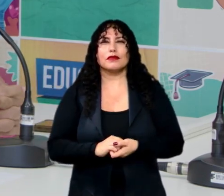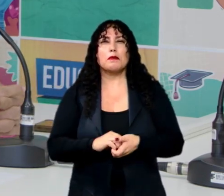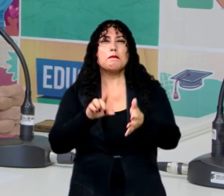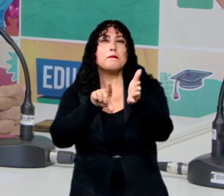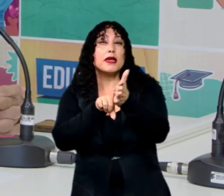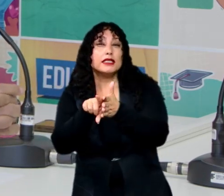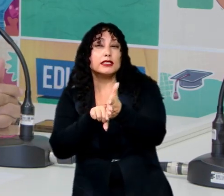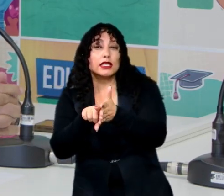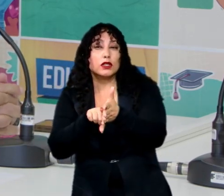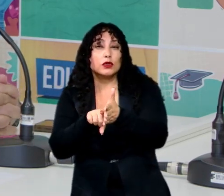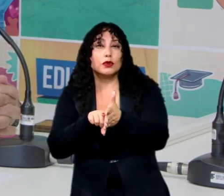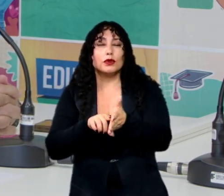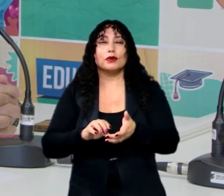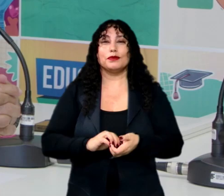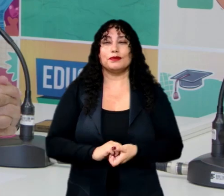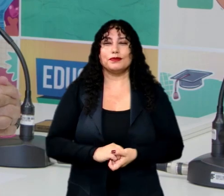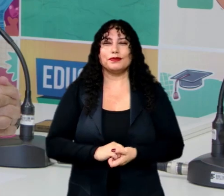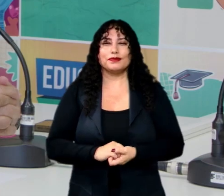pesquisador.